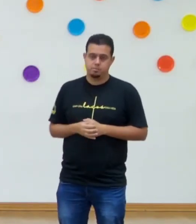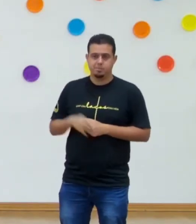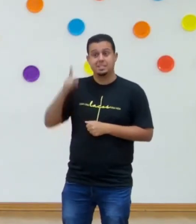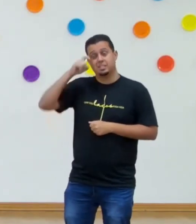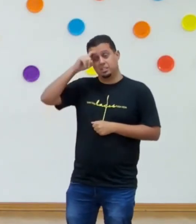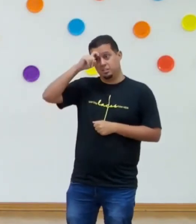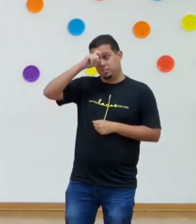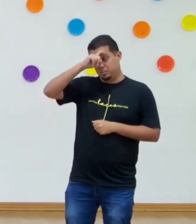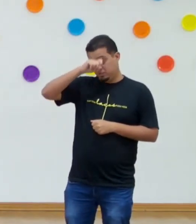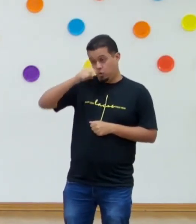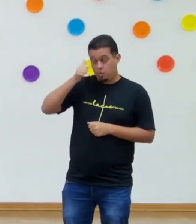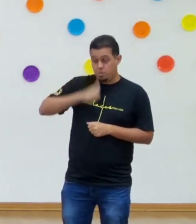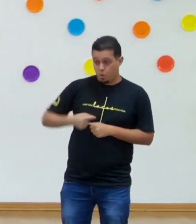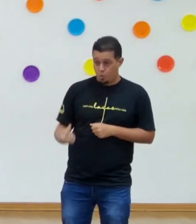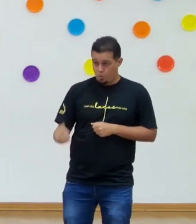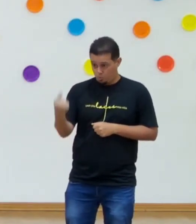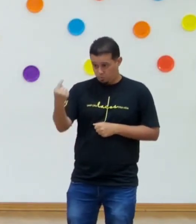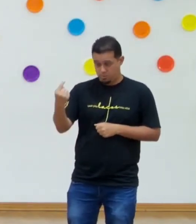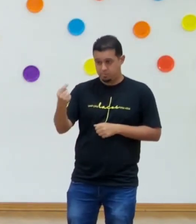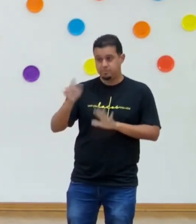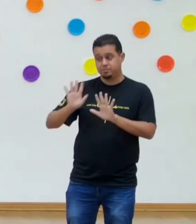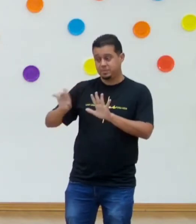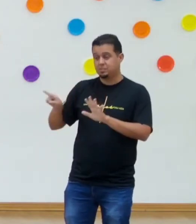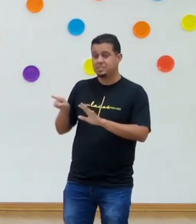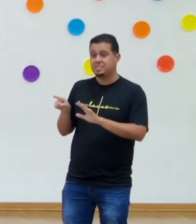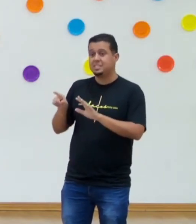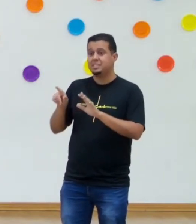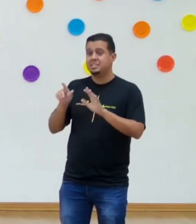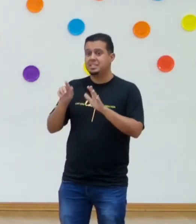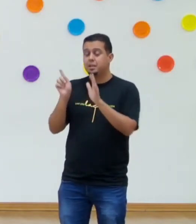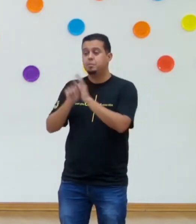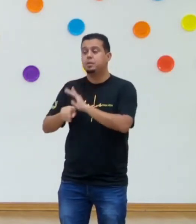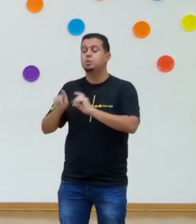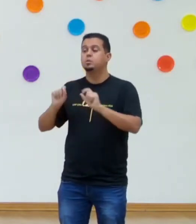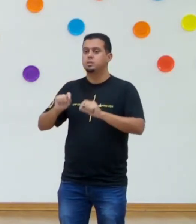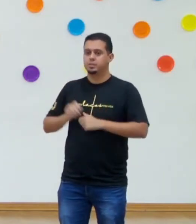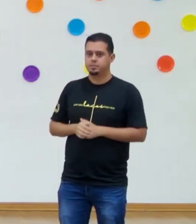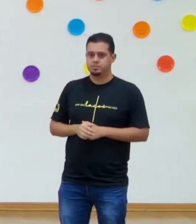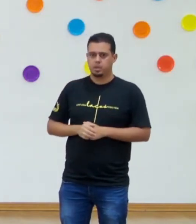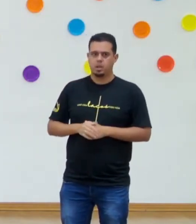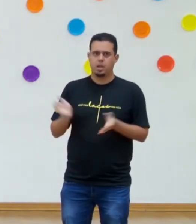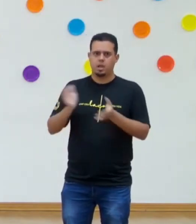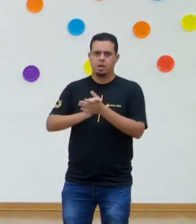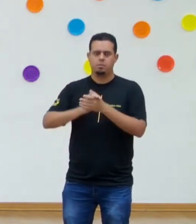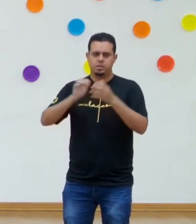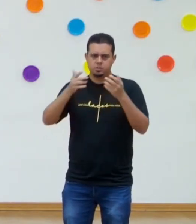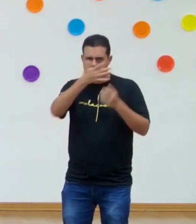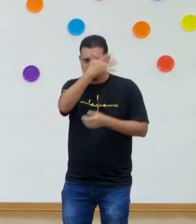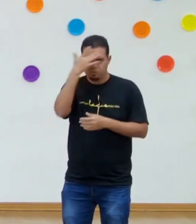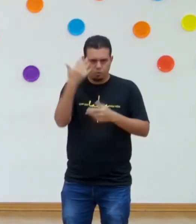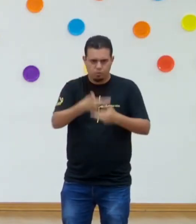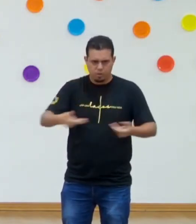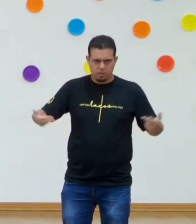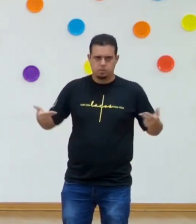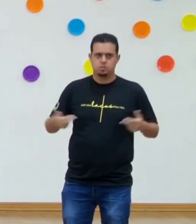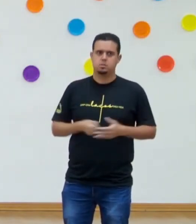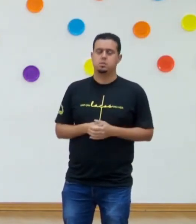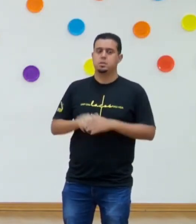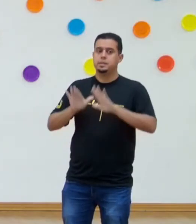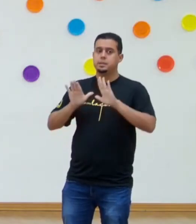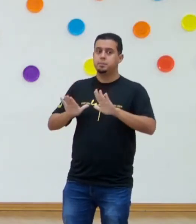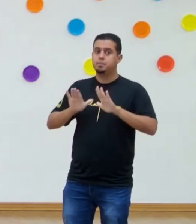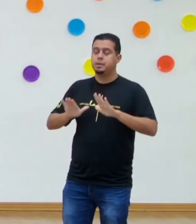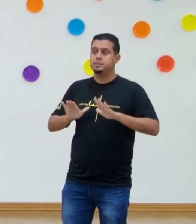com uma mulher. Aí você quer tratar, a pergunta é sobre poligamia. Mas tem todo